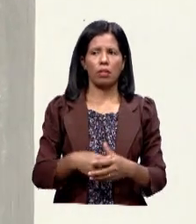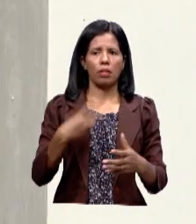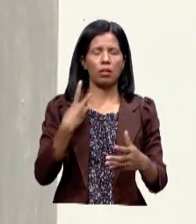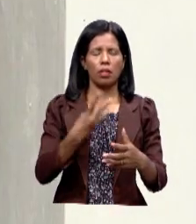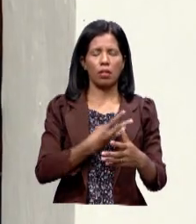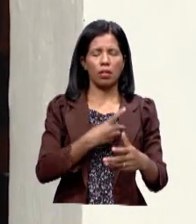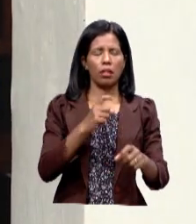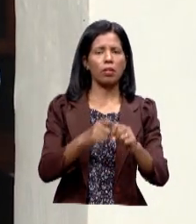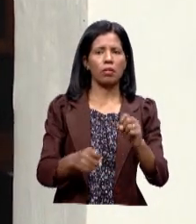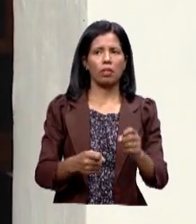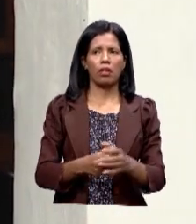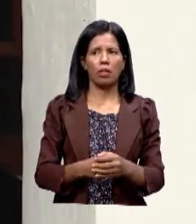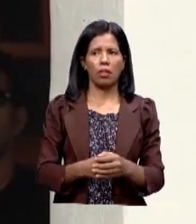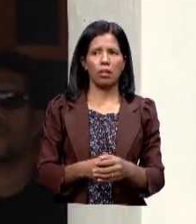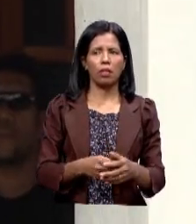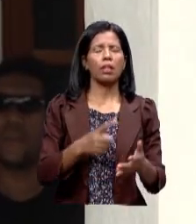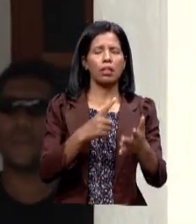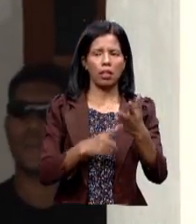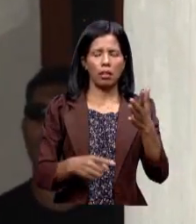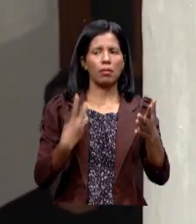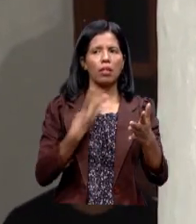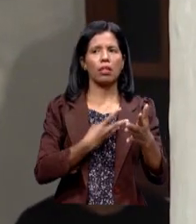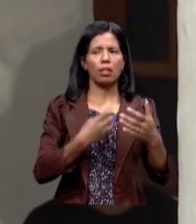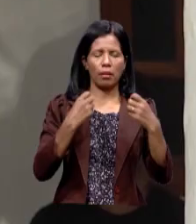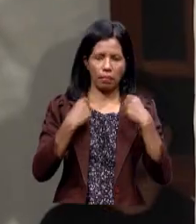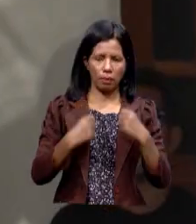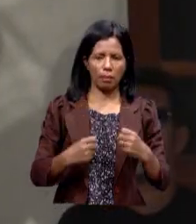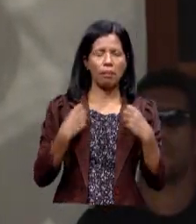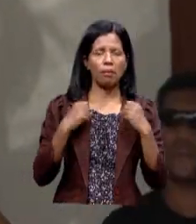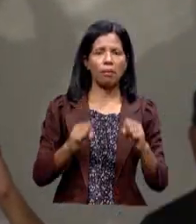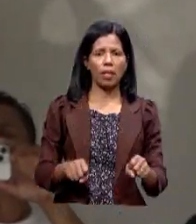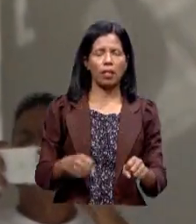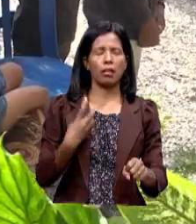bela. Mas ia sair de dentro, e de bela e de fó.